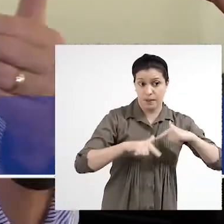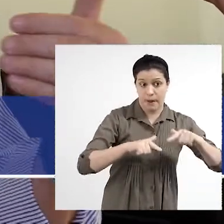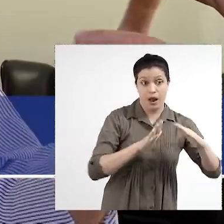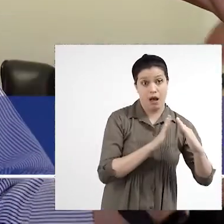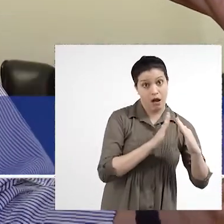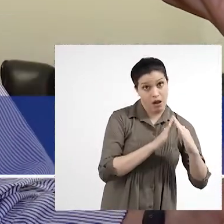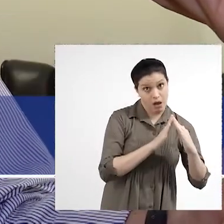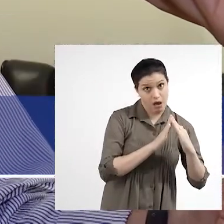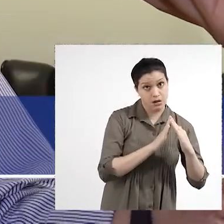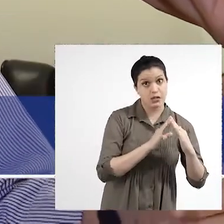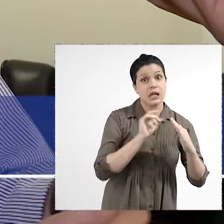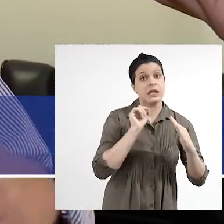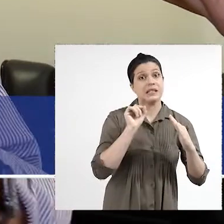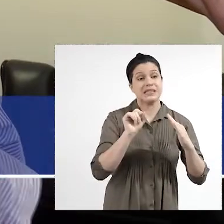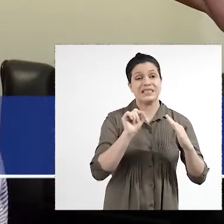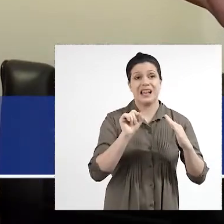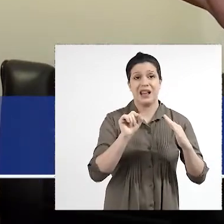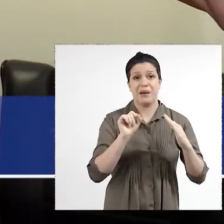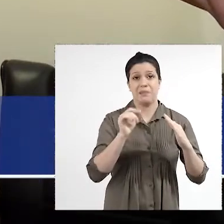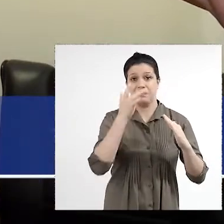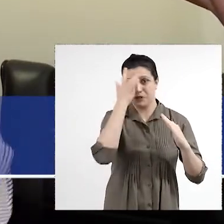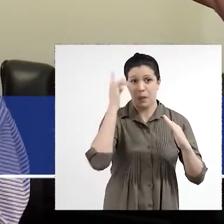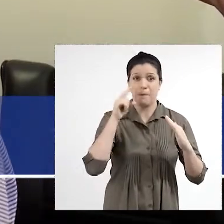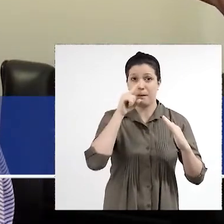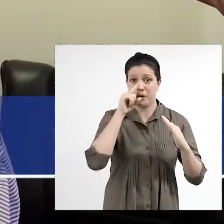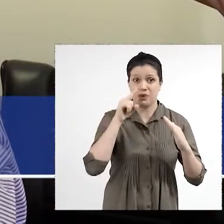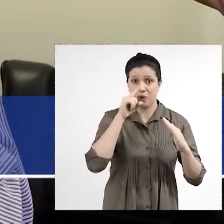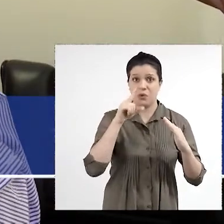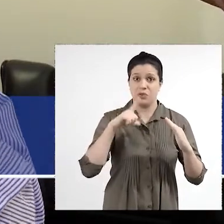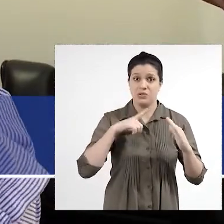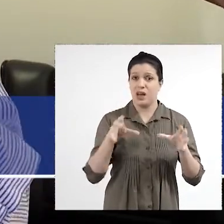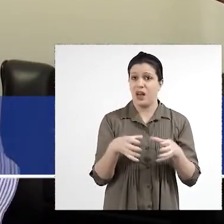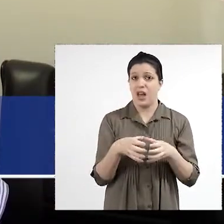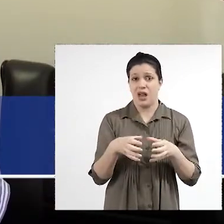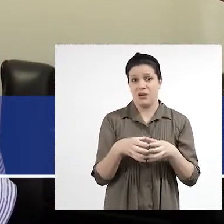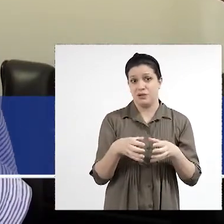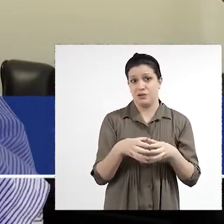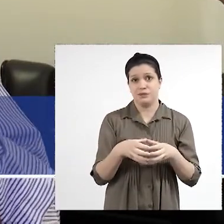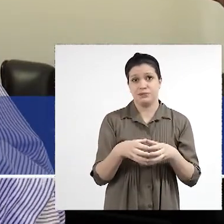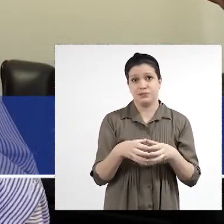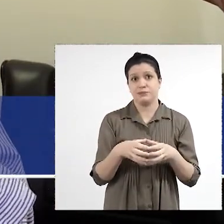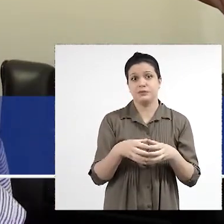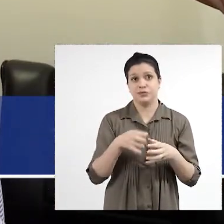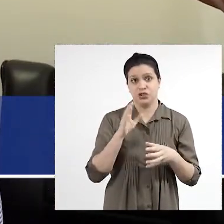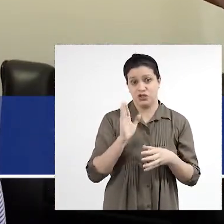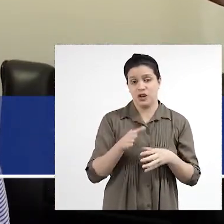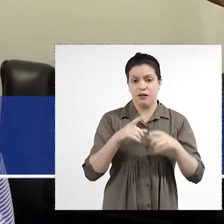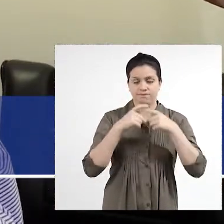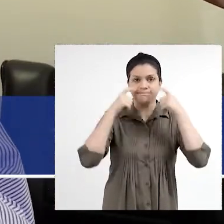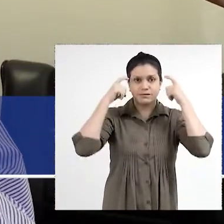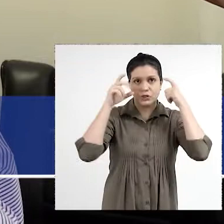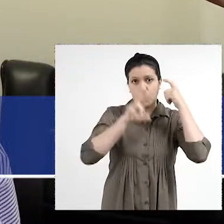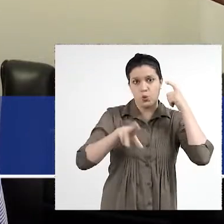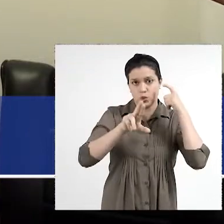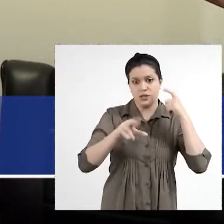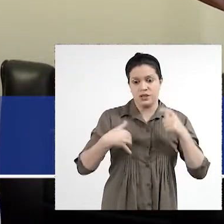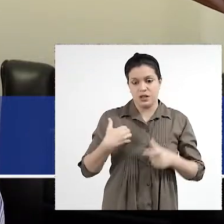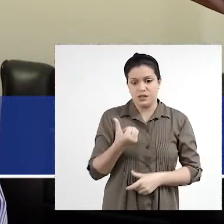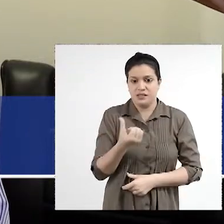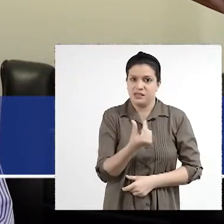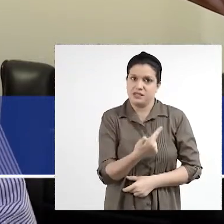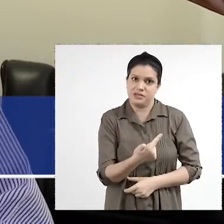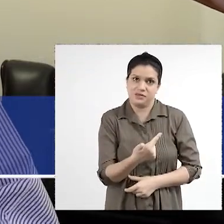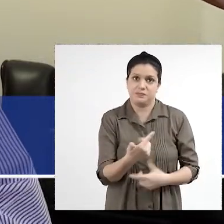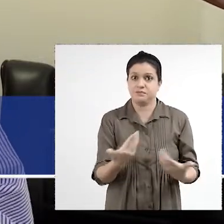serviço na sua casa, quem é grupo de risco. Eu estou usando máscara aqui nessa entrevista porque eu tenho 62 anos e sou grupo de